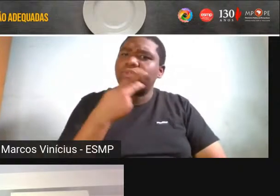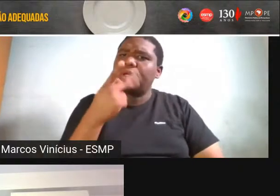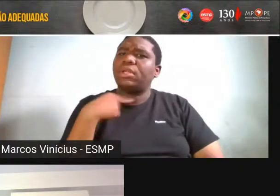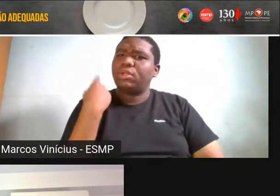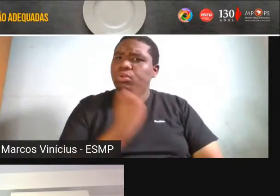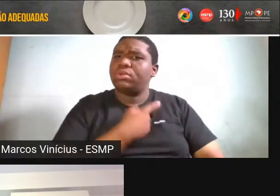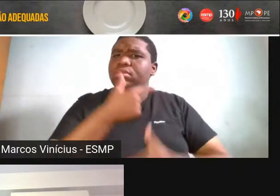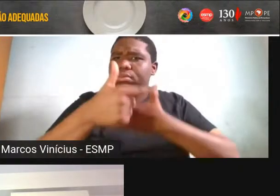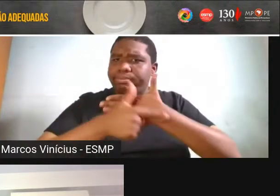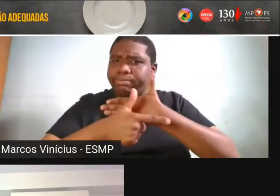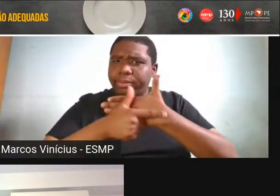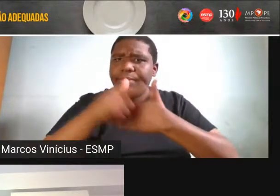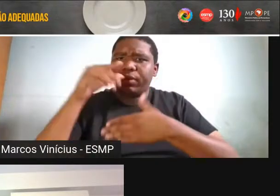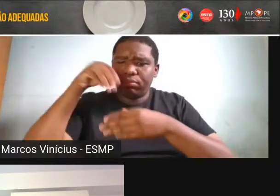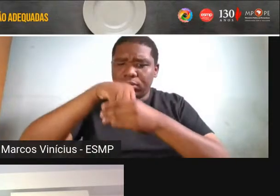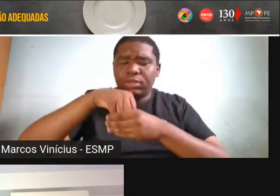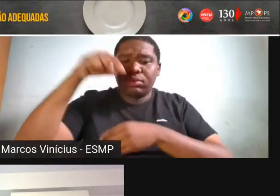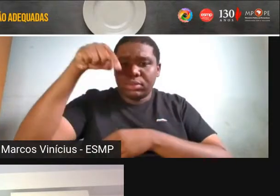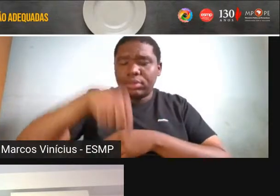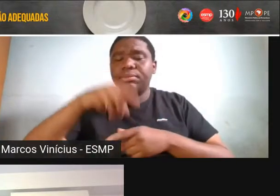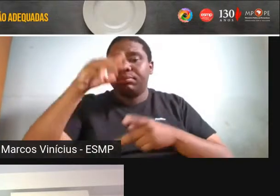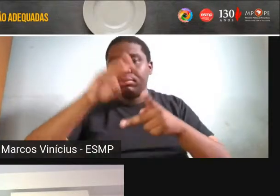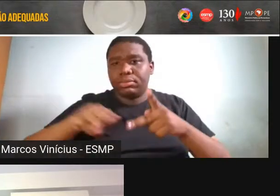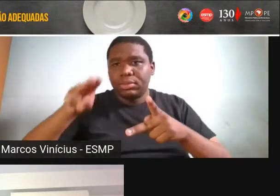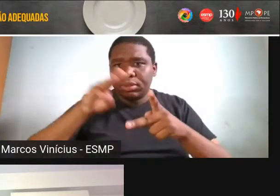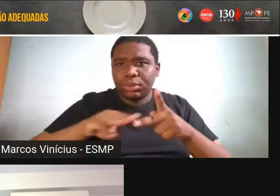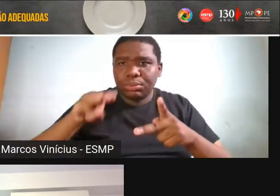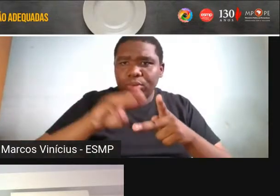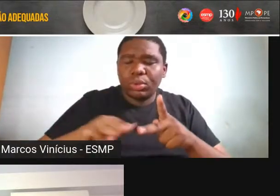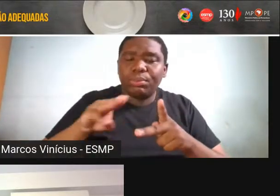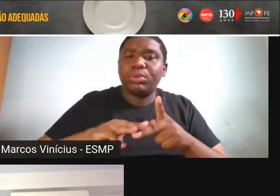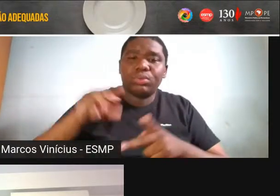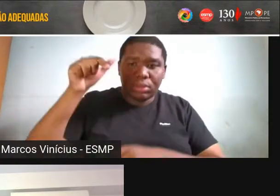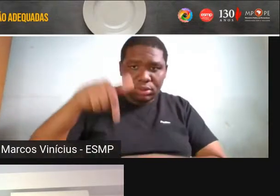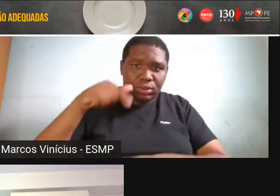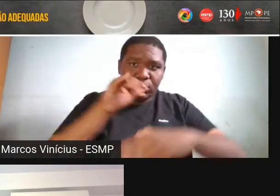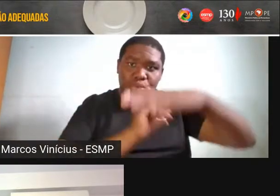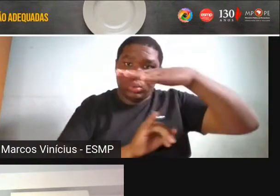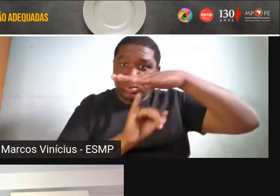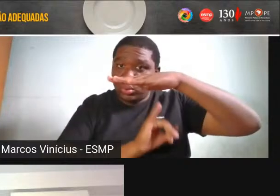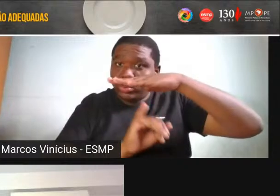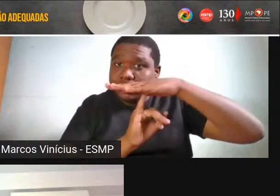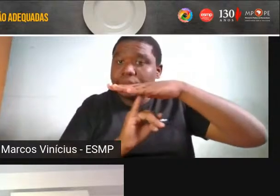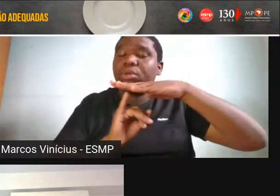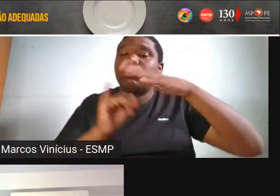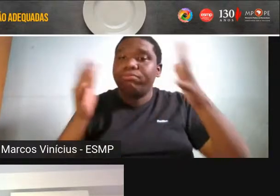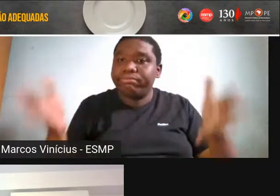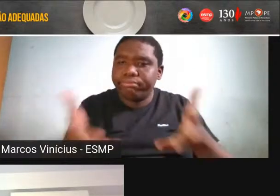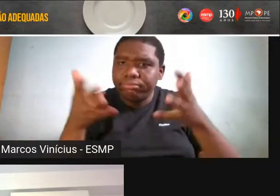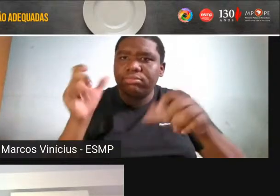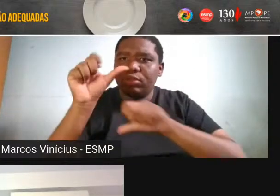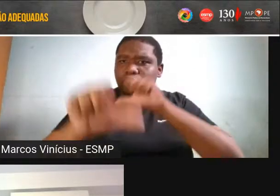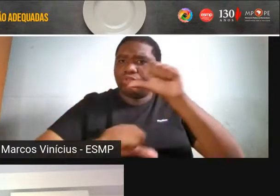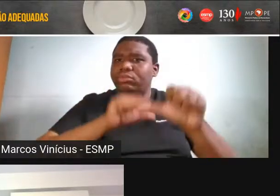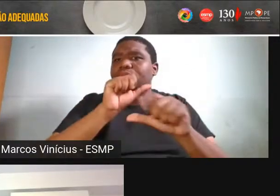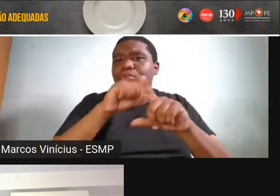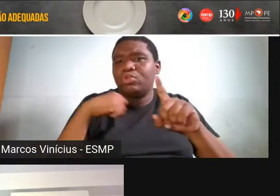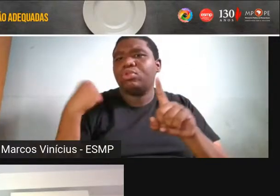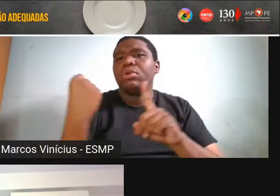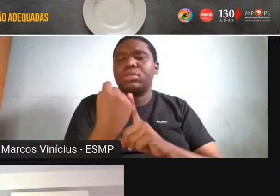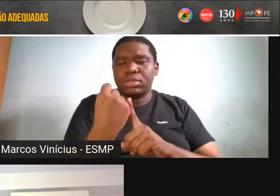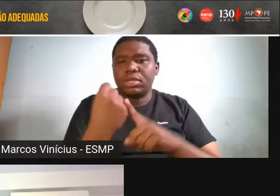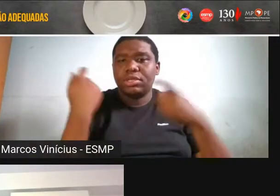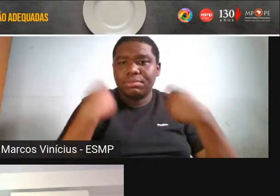papel como Ministério Público, né, de uma instituição que promove a transformação social e que deve promover a